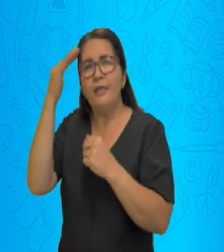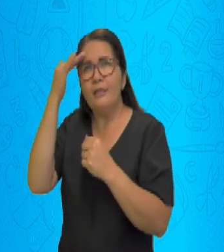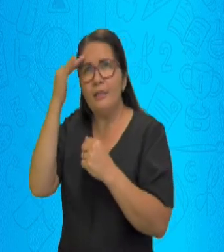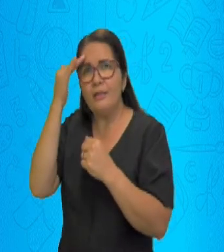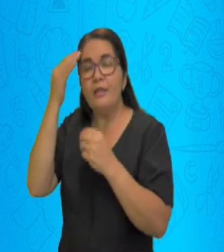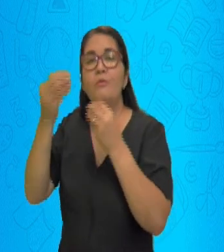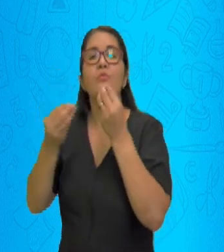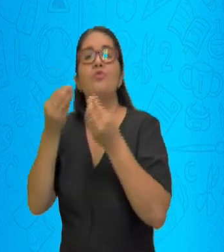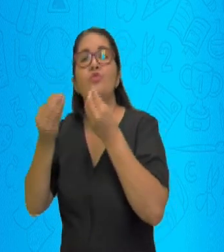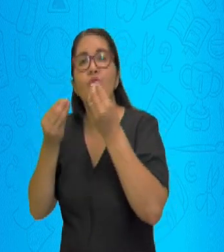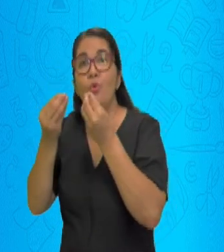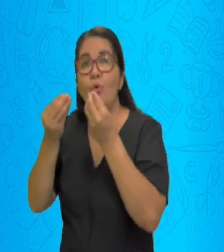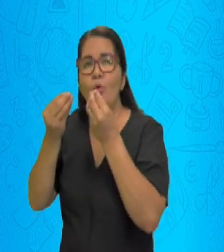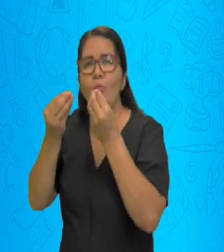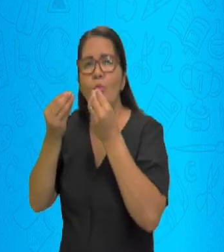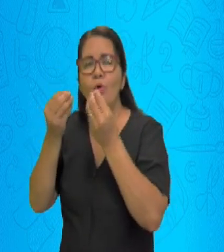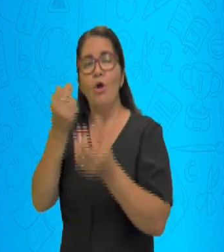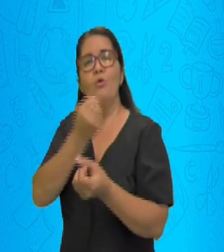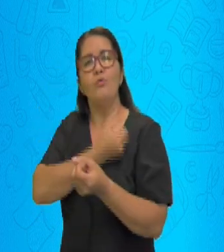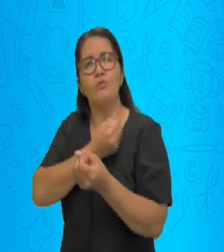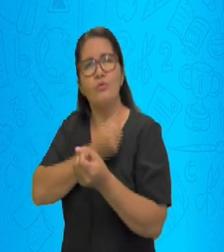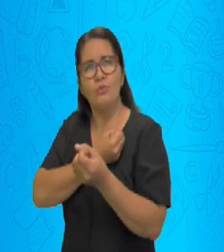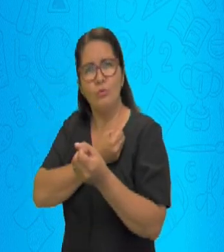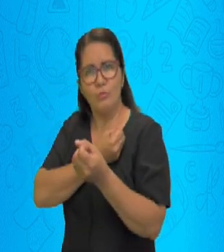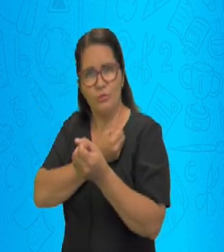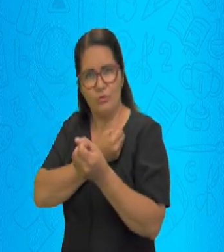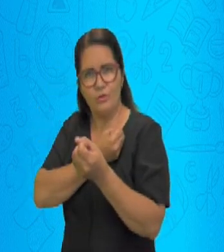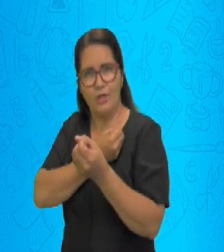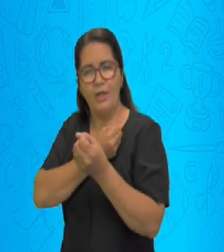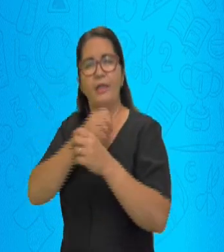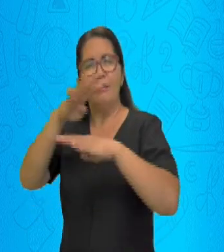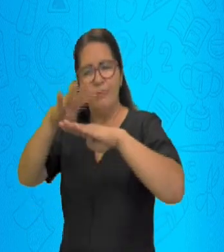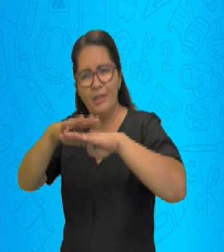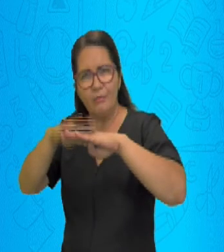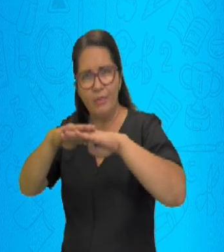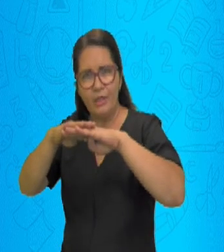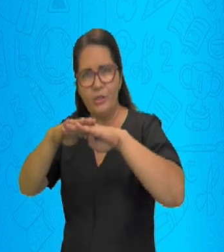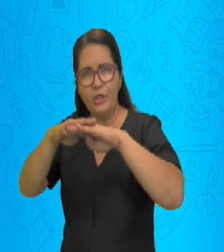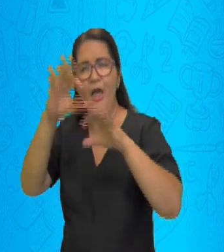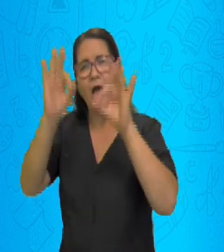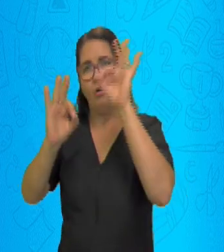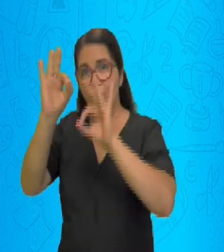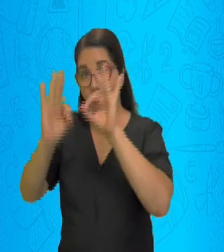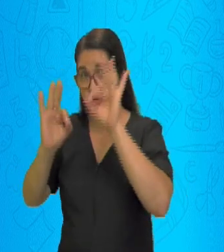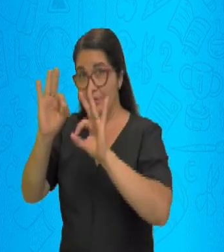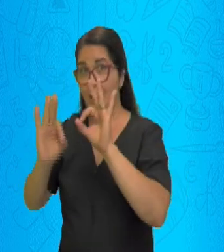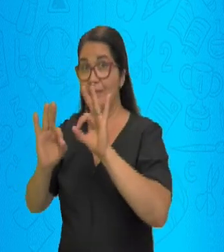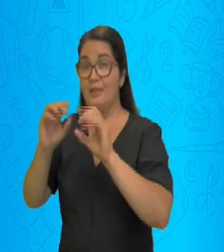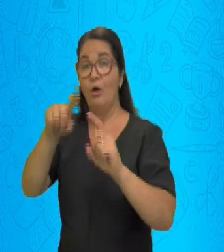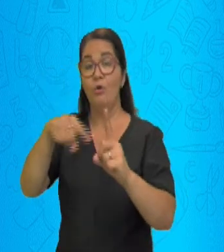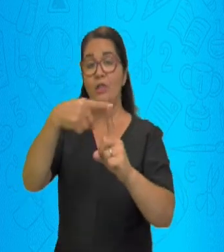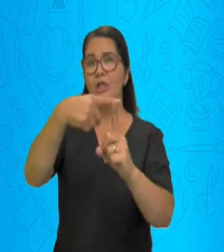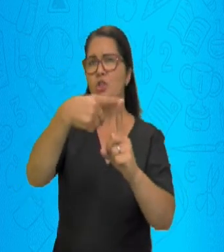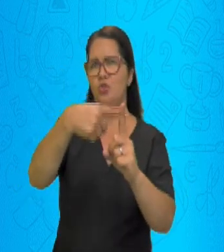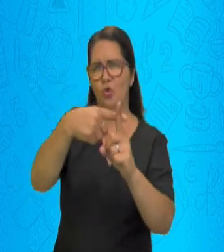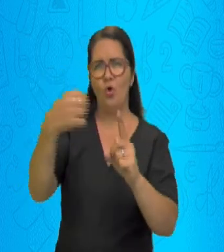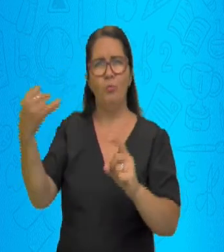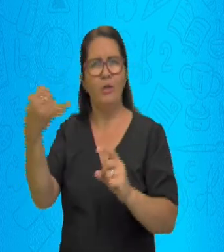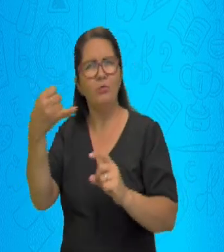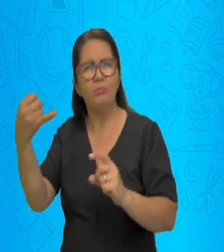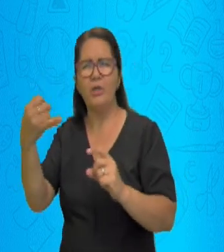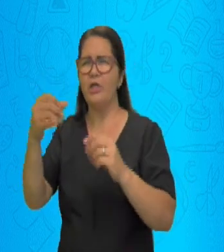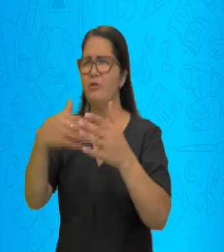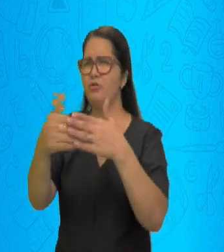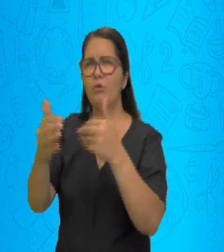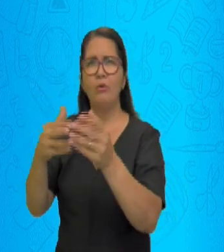11 é um número formado por 2 algarismos. O número 1 é um algarismo, o número 1 é um outro algarismo.